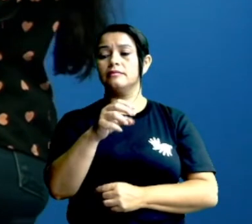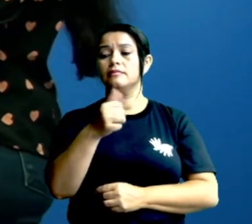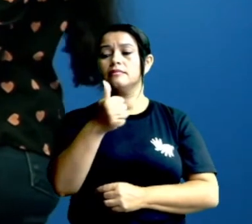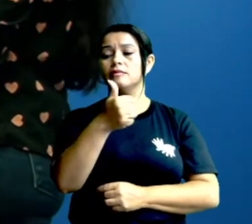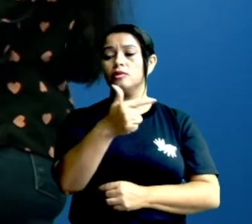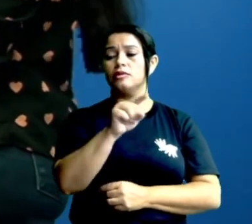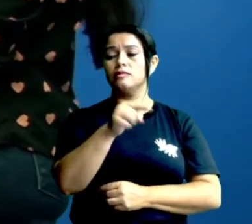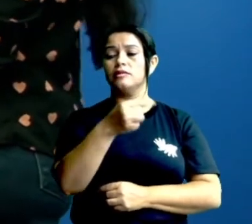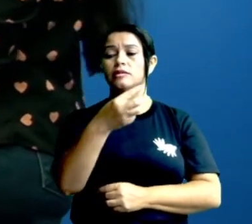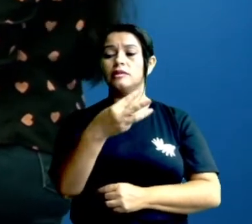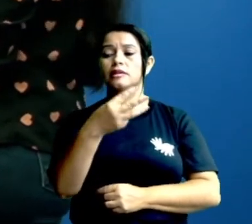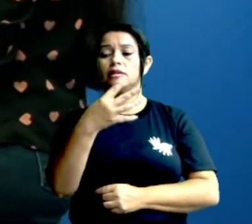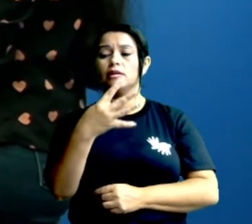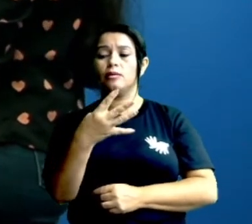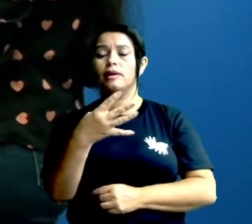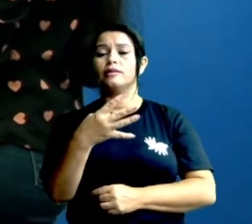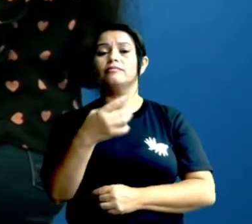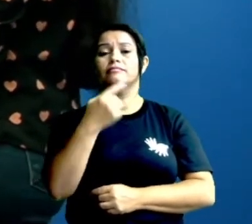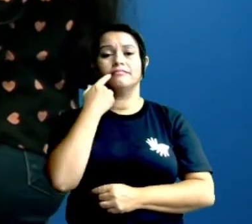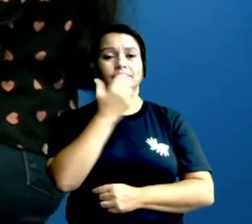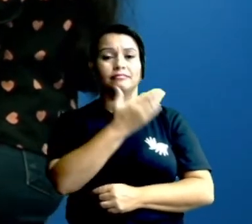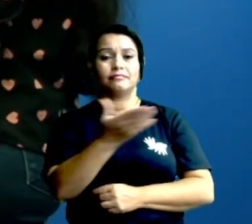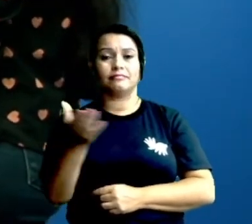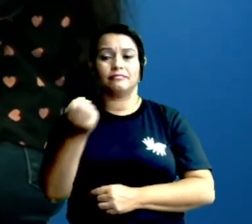345.610 metros cúbicos.